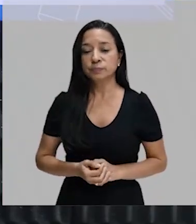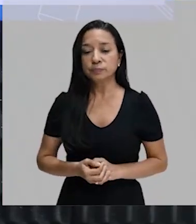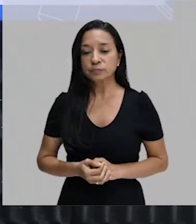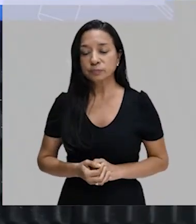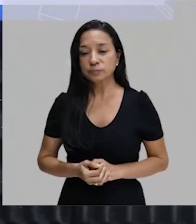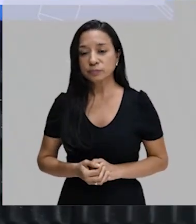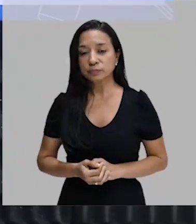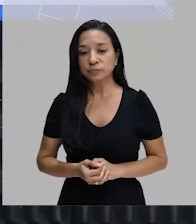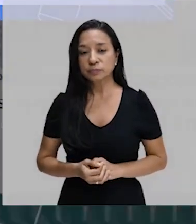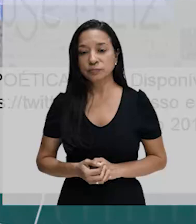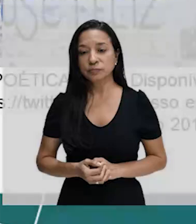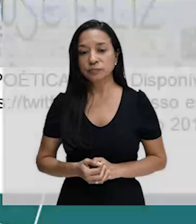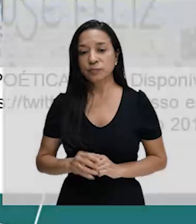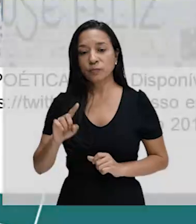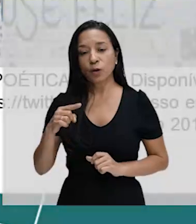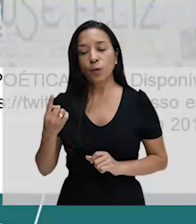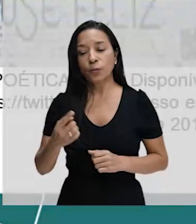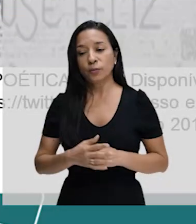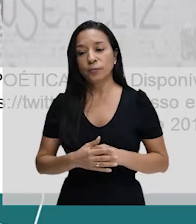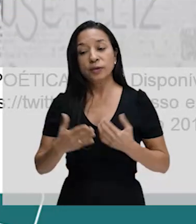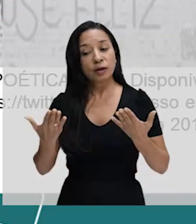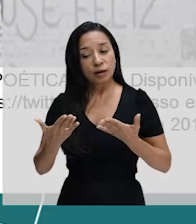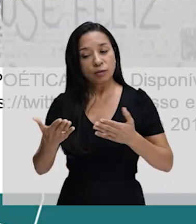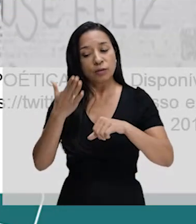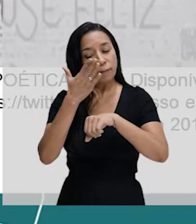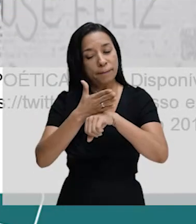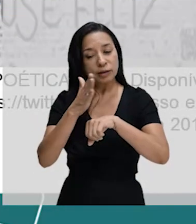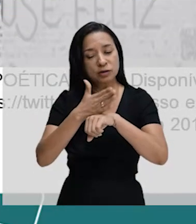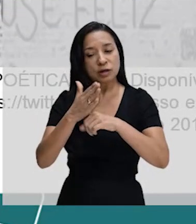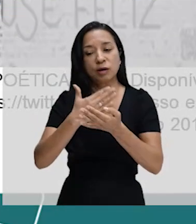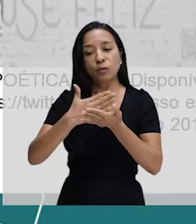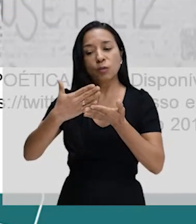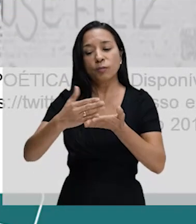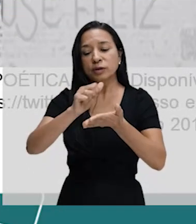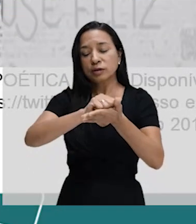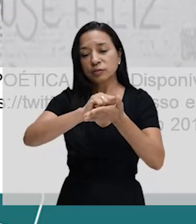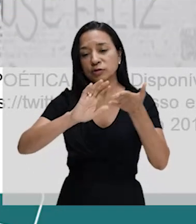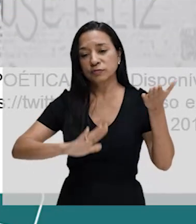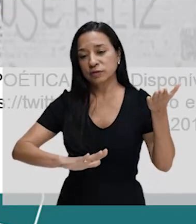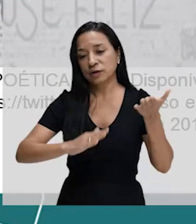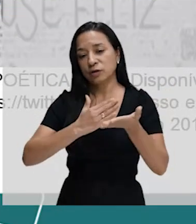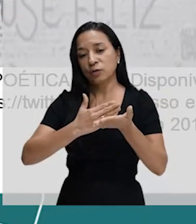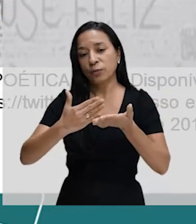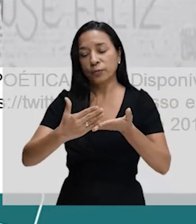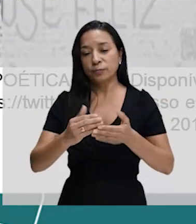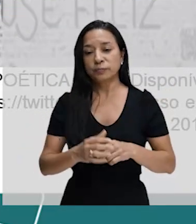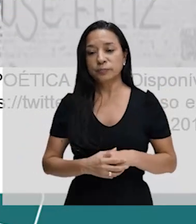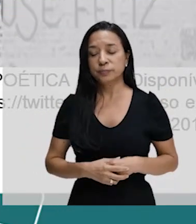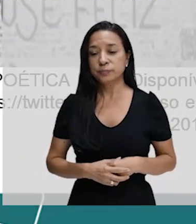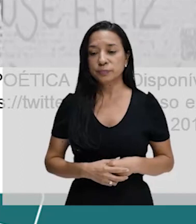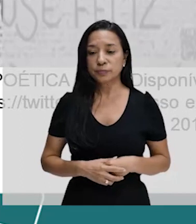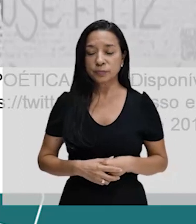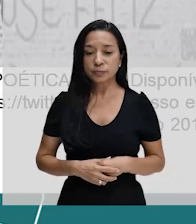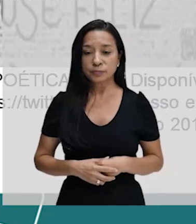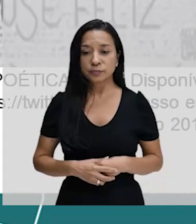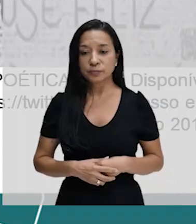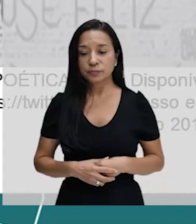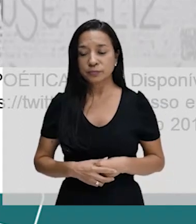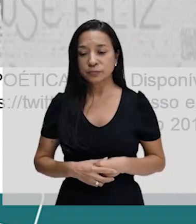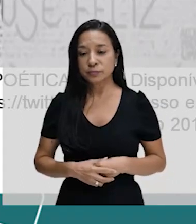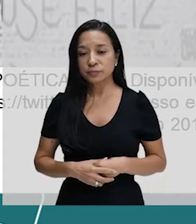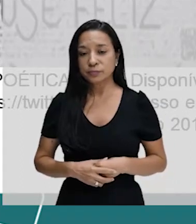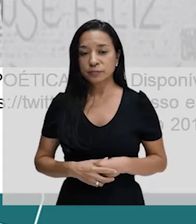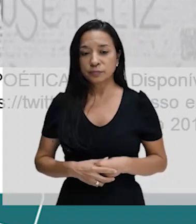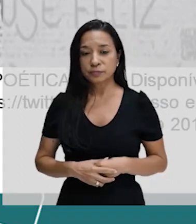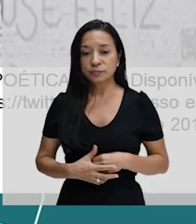e SO. Vamos agora começar com os exercícios, e eu começo com o exercício de Enem, tá? Então, nesse grafite